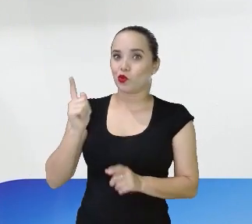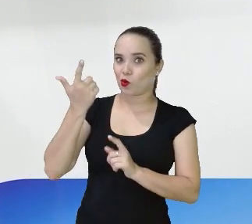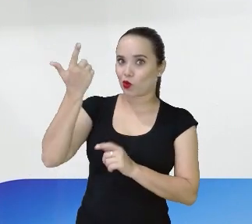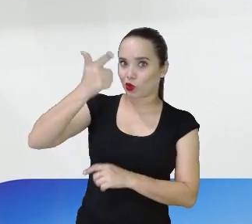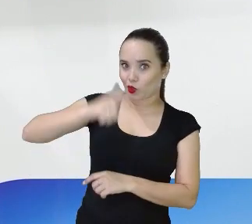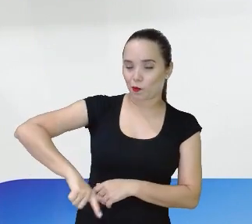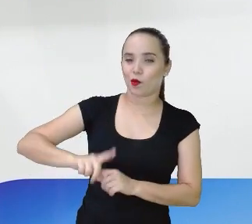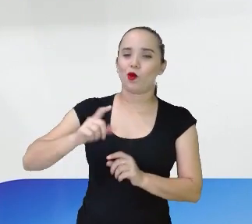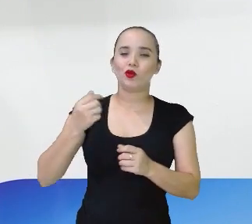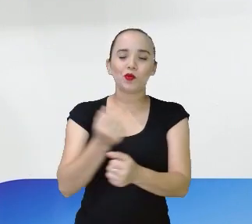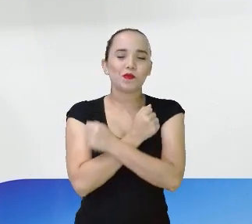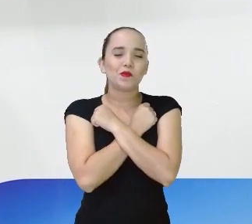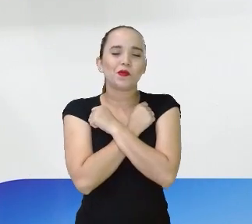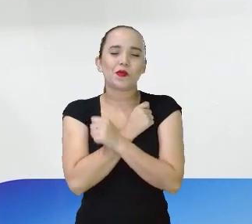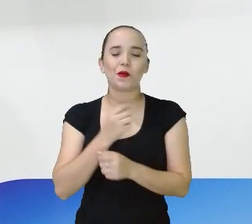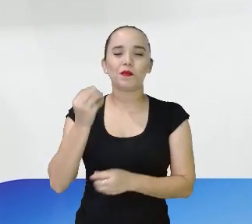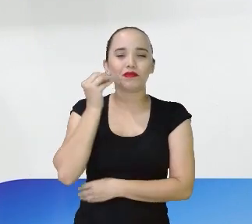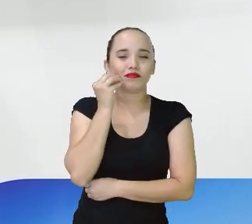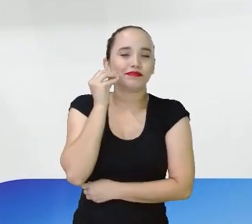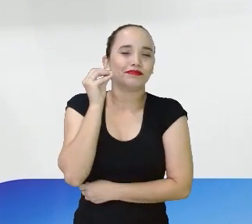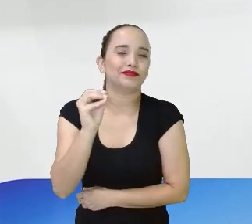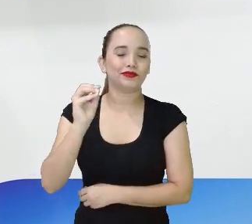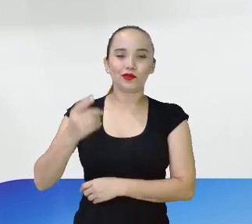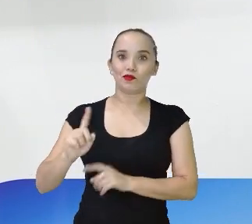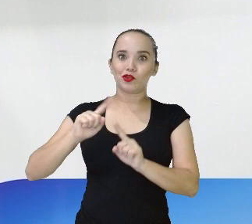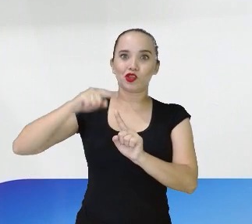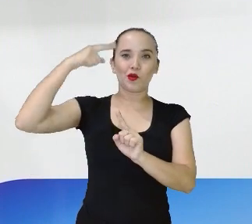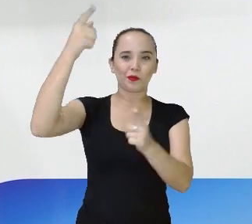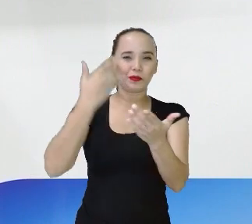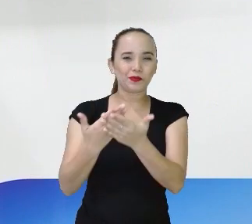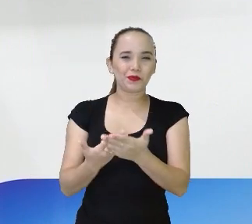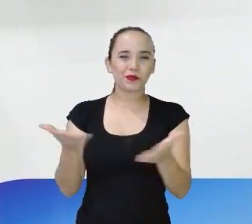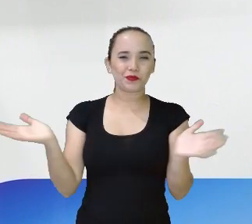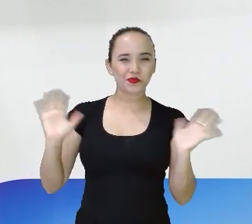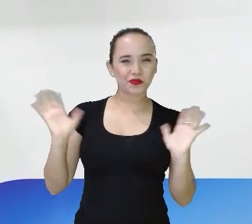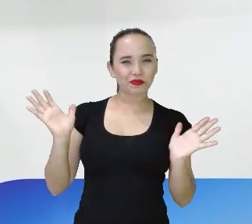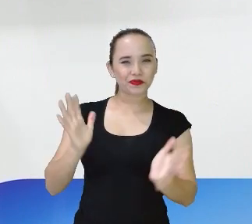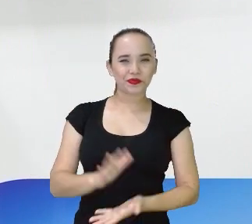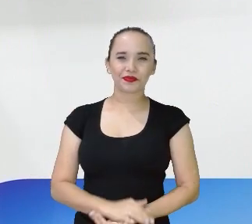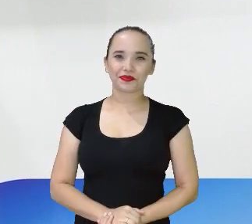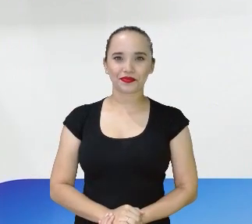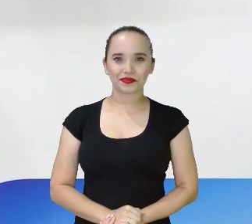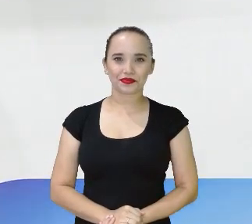para vocês, cheiro grande e até a nossa próxima aula, gente!